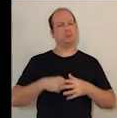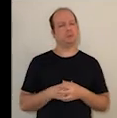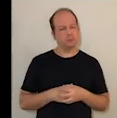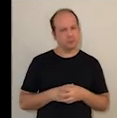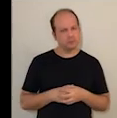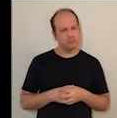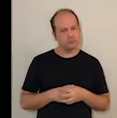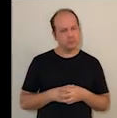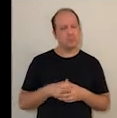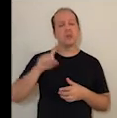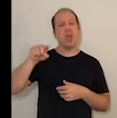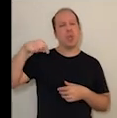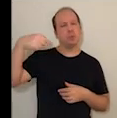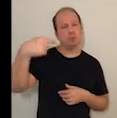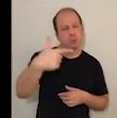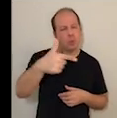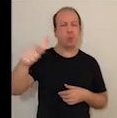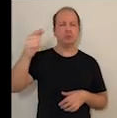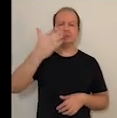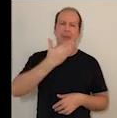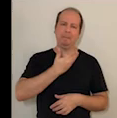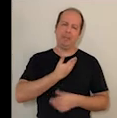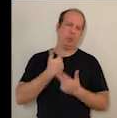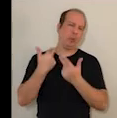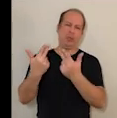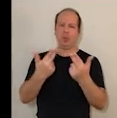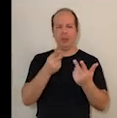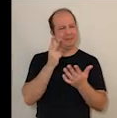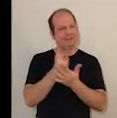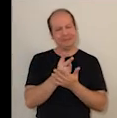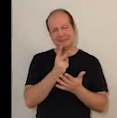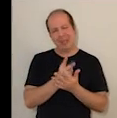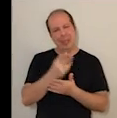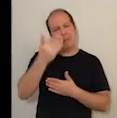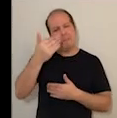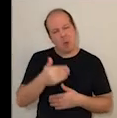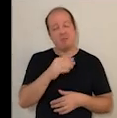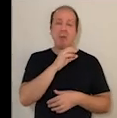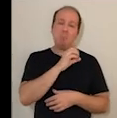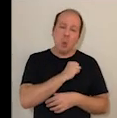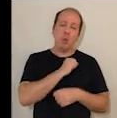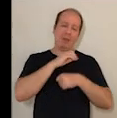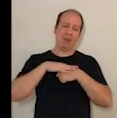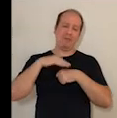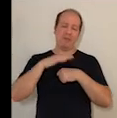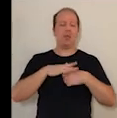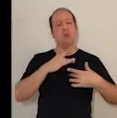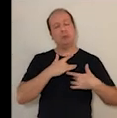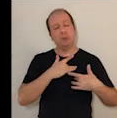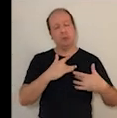Abre aspas. Aos meus demais amigos que igualmente me deram inúmeras provas de seu